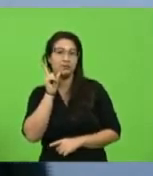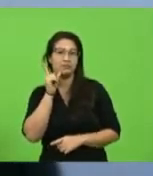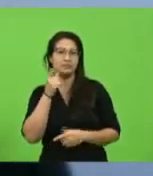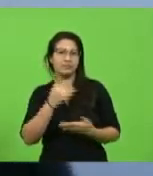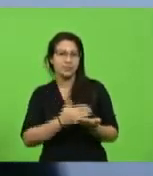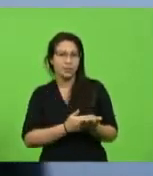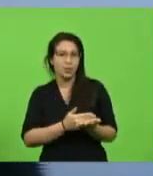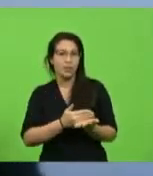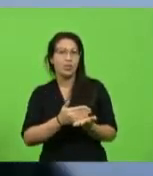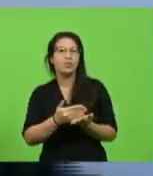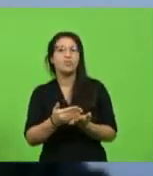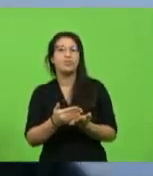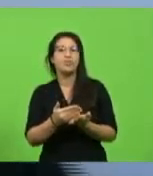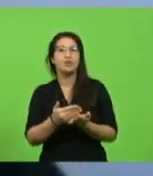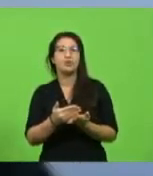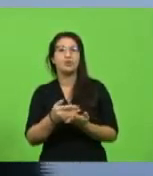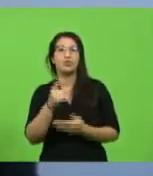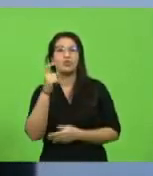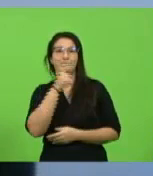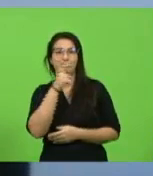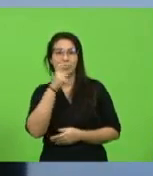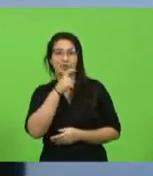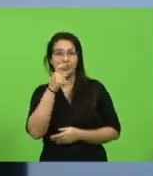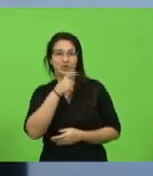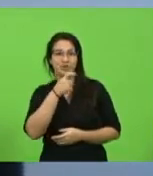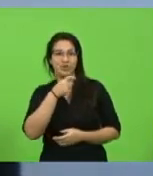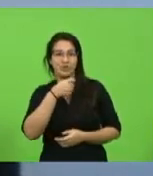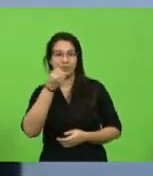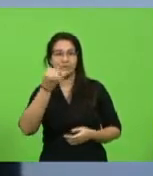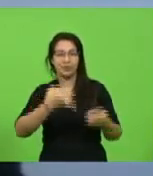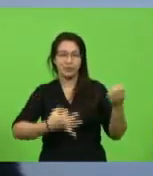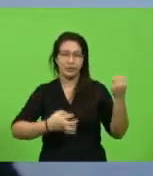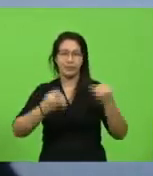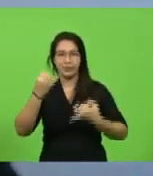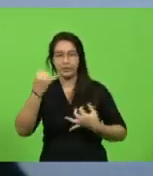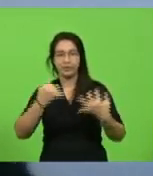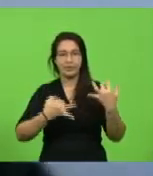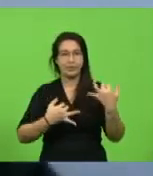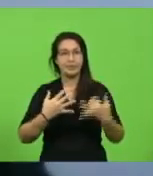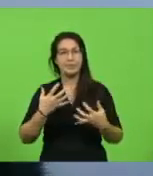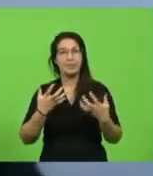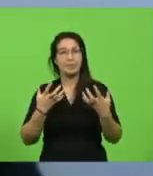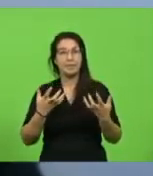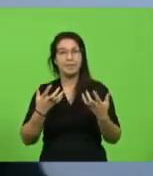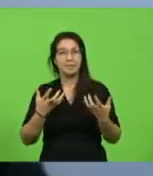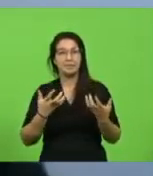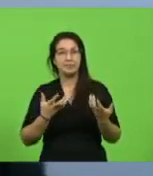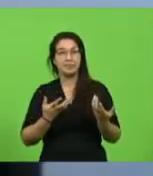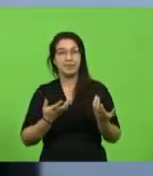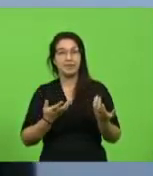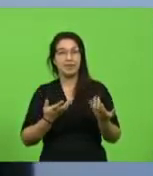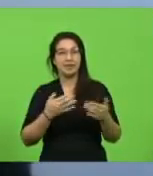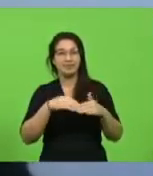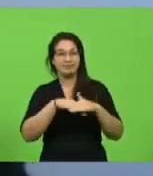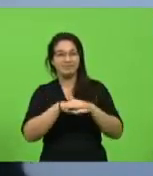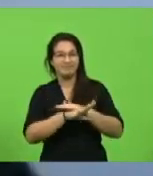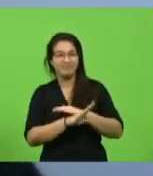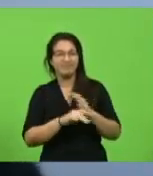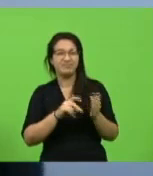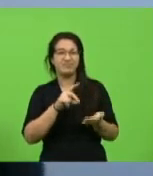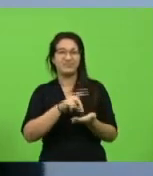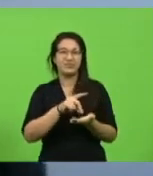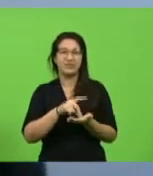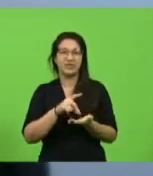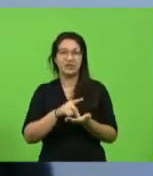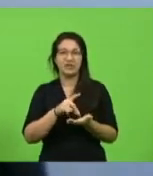iniciaram-se, então, as mentiras do governador a respeito do episódio, buscando asfixiar a busca pela verdade a que faz